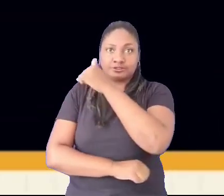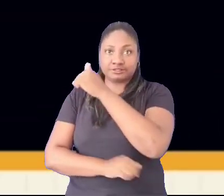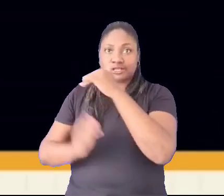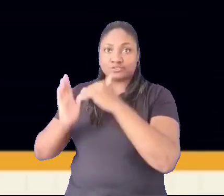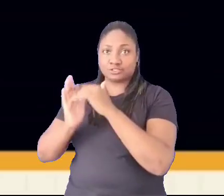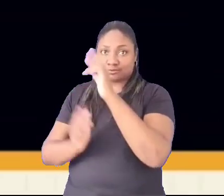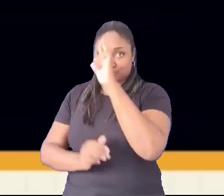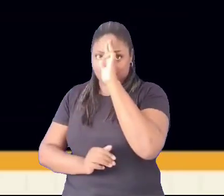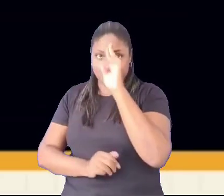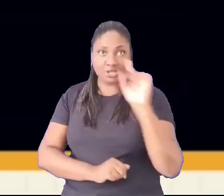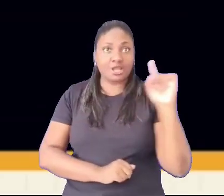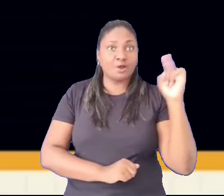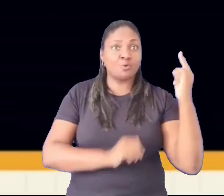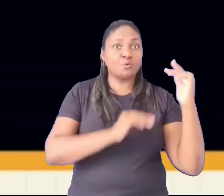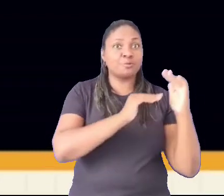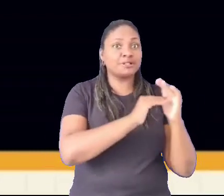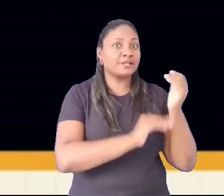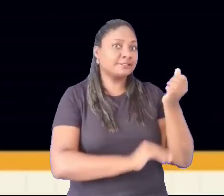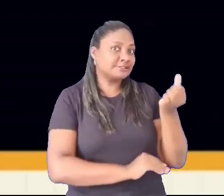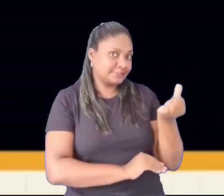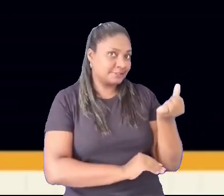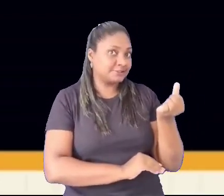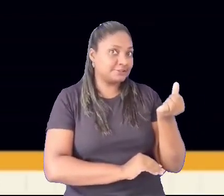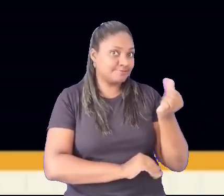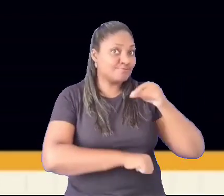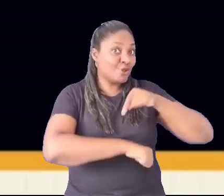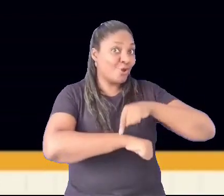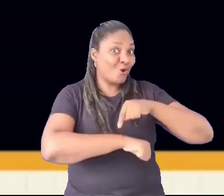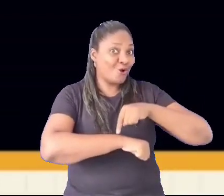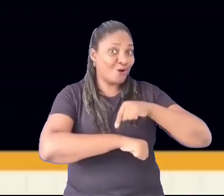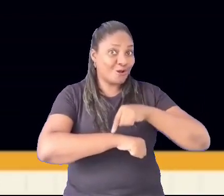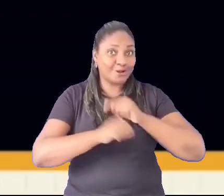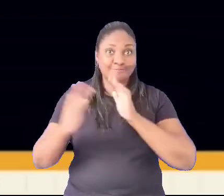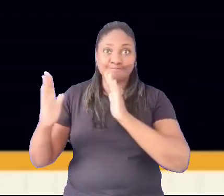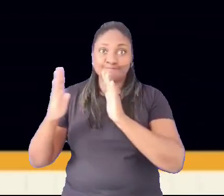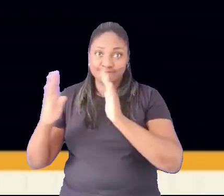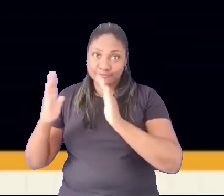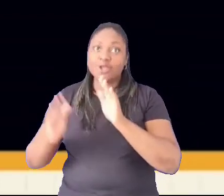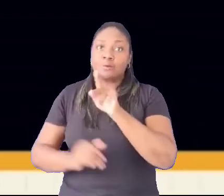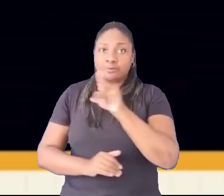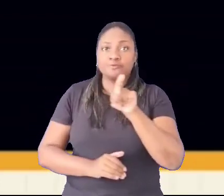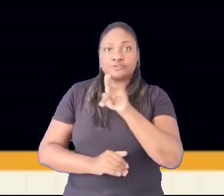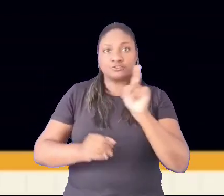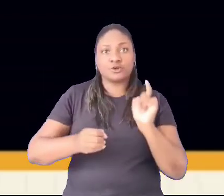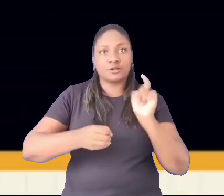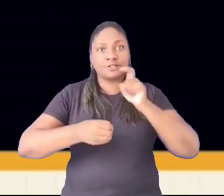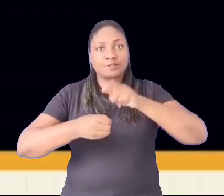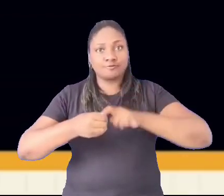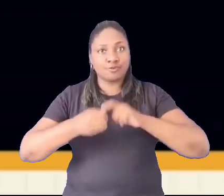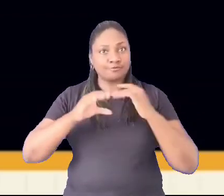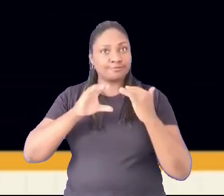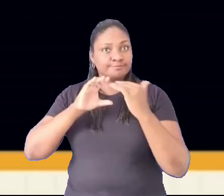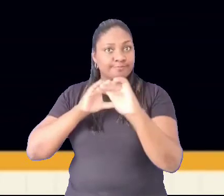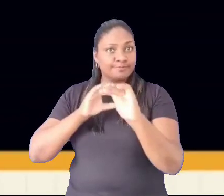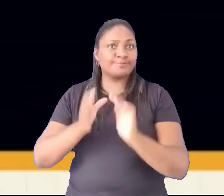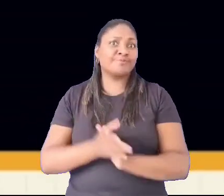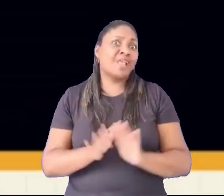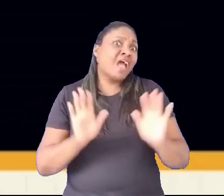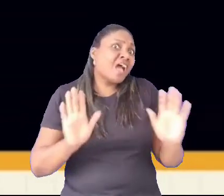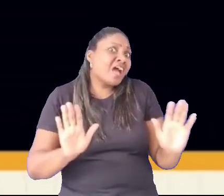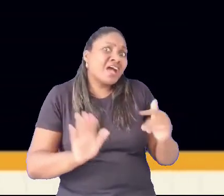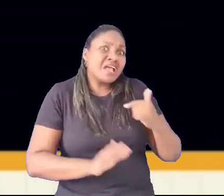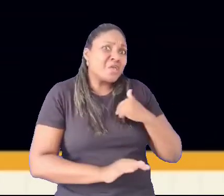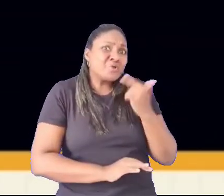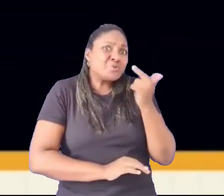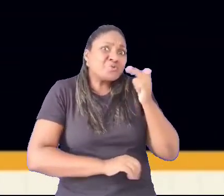ao meio-dia e da 1 às 6. Dentro desse horário, a professora vai dar a devolutiva para as crianças. Ai,